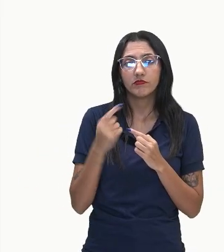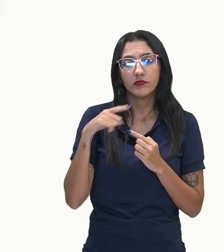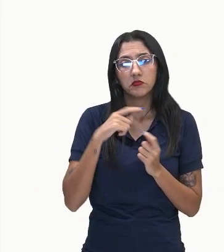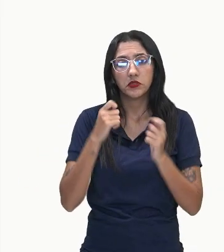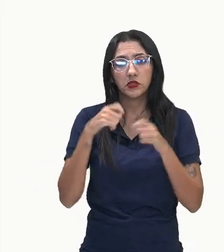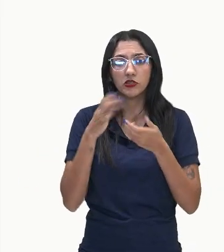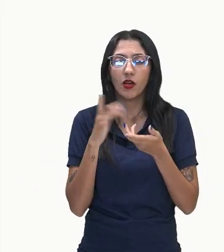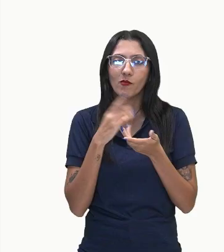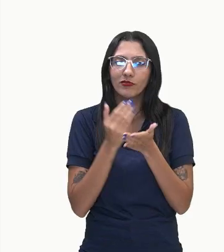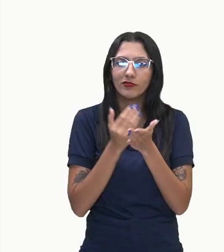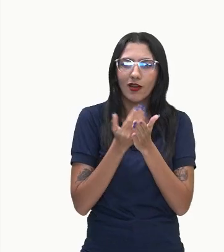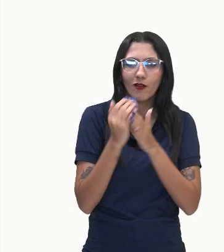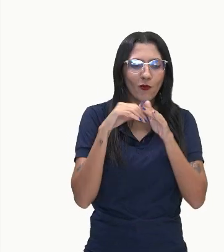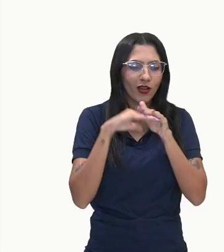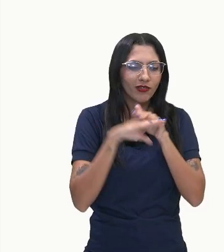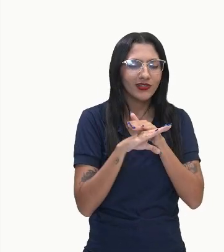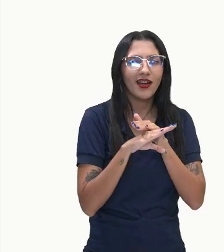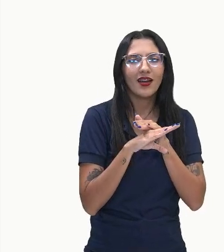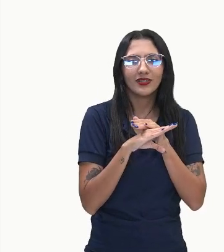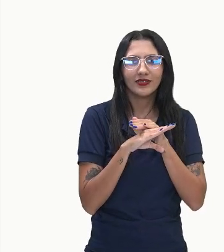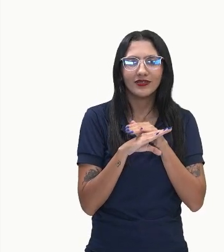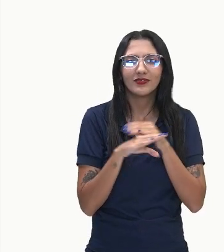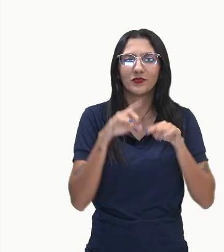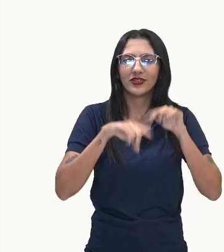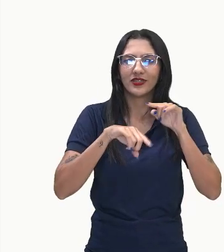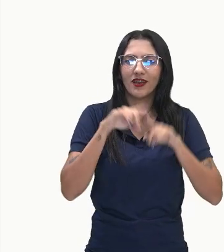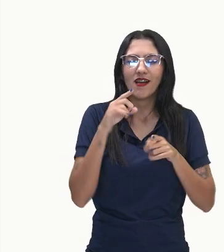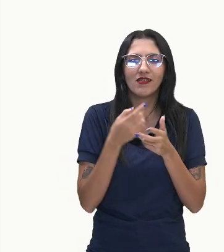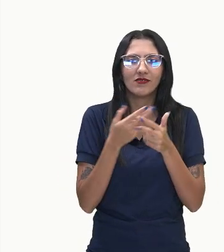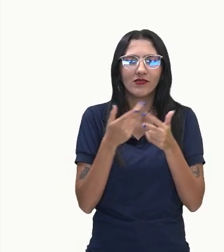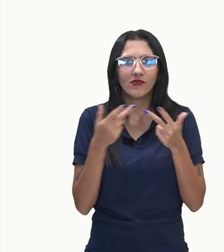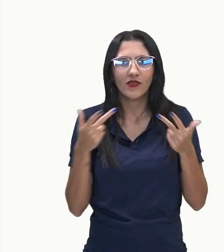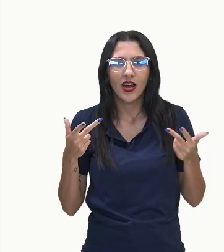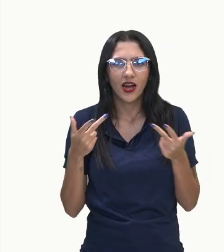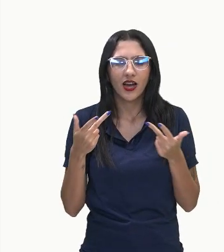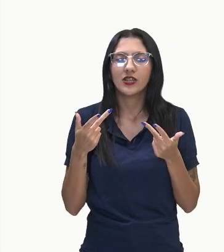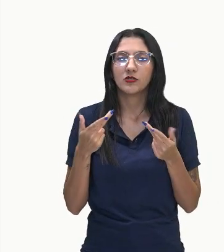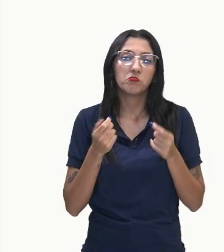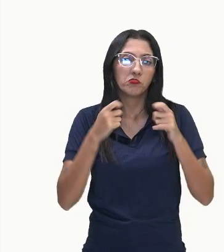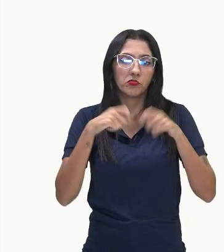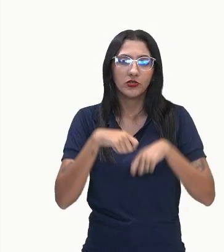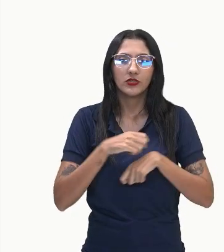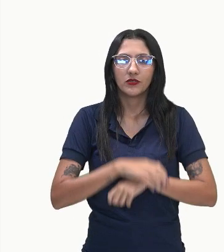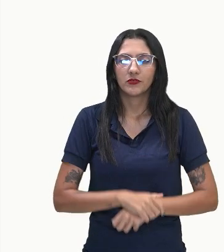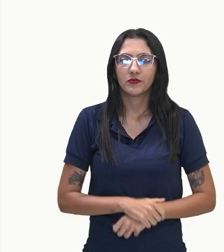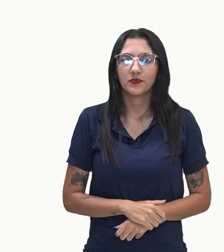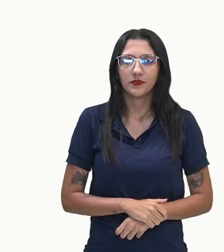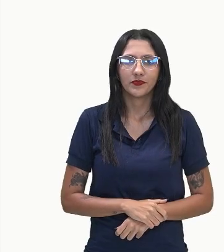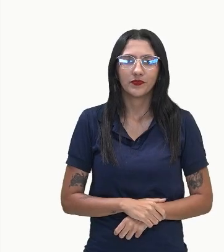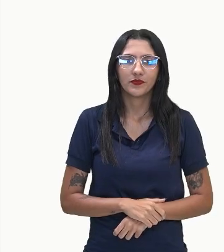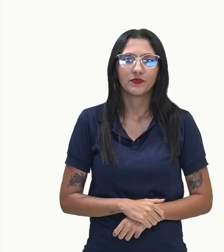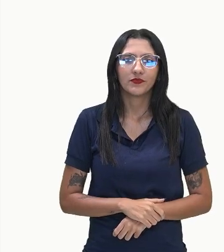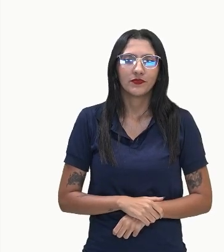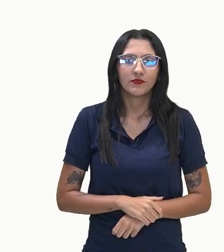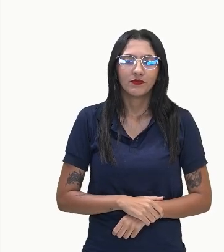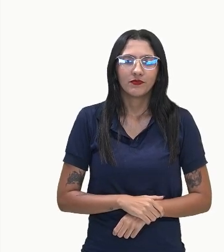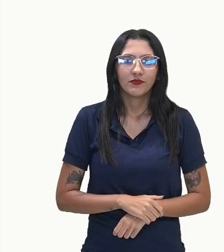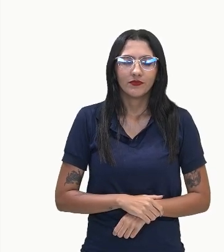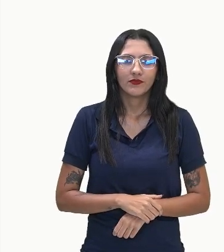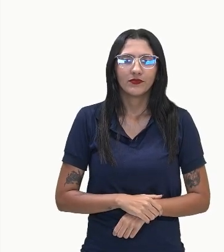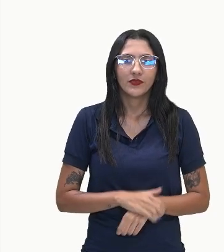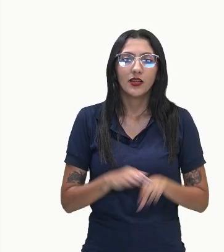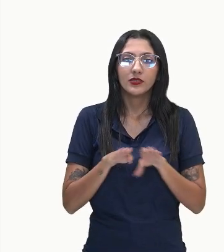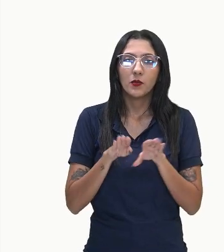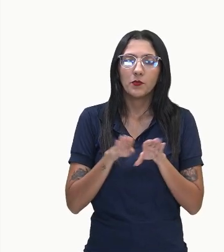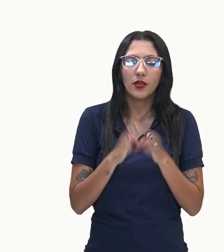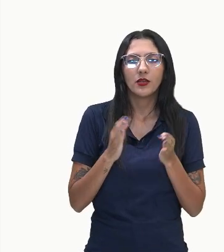guardar seus utensílios, né, as suas sementes, os seus frutos, e sua caça nesses utensílios de confecção